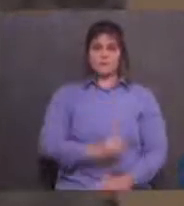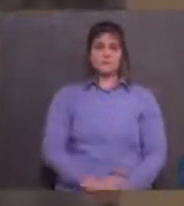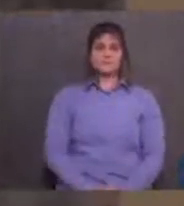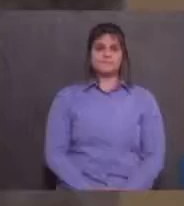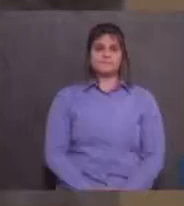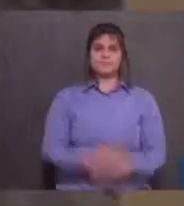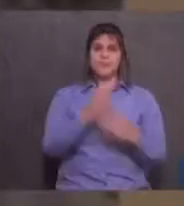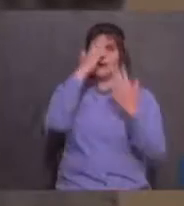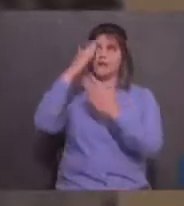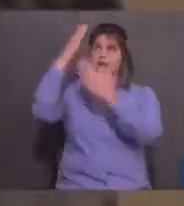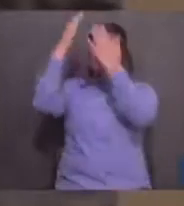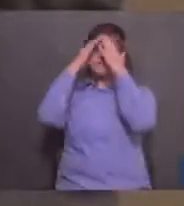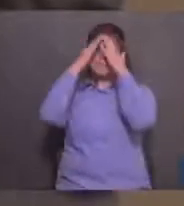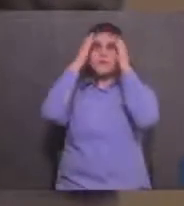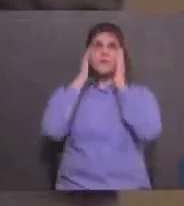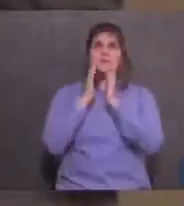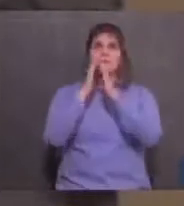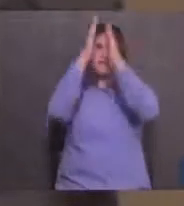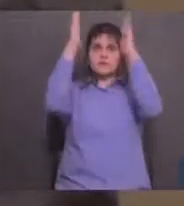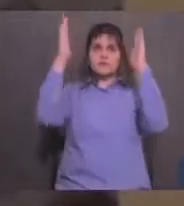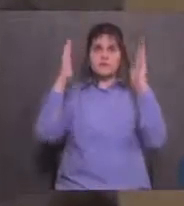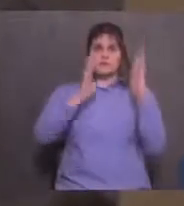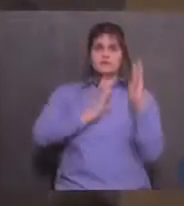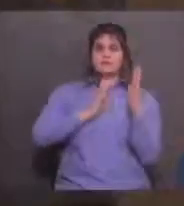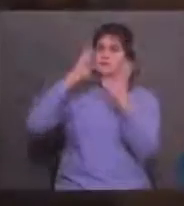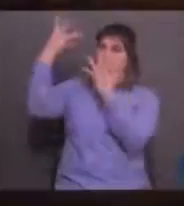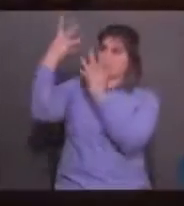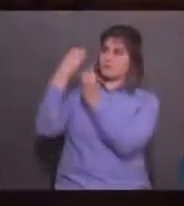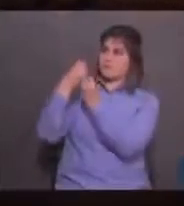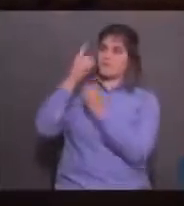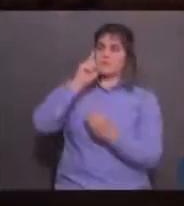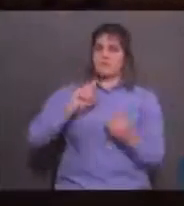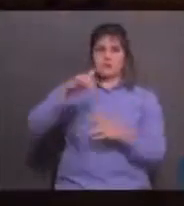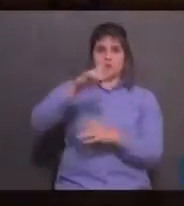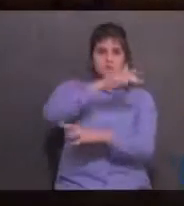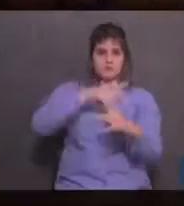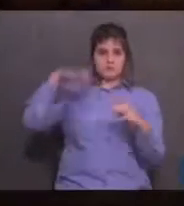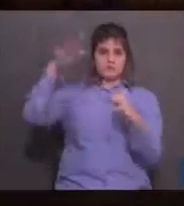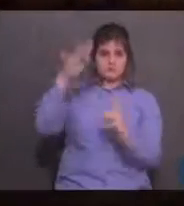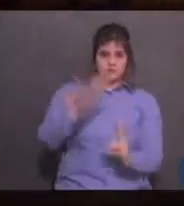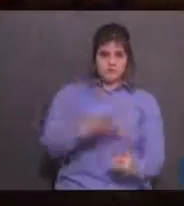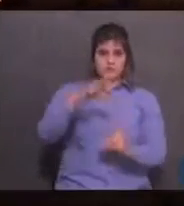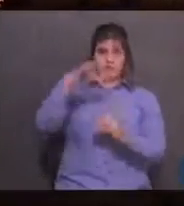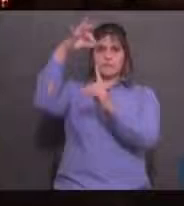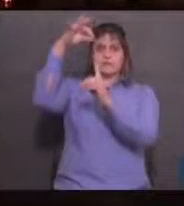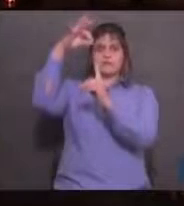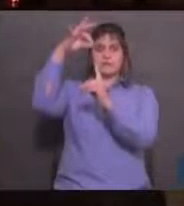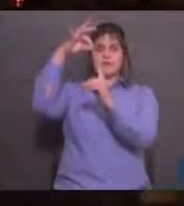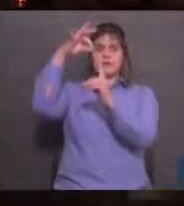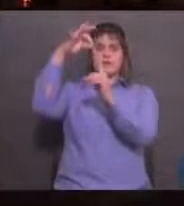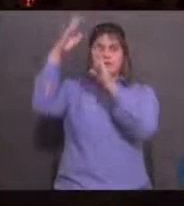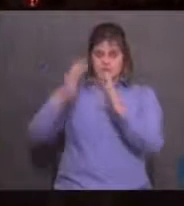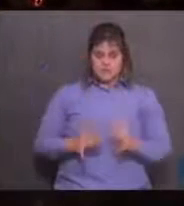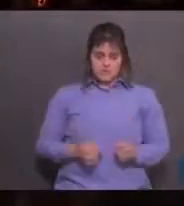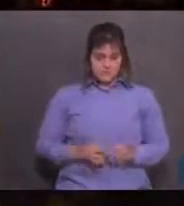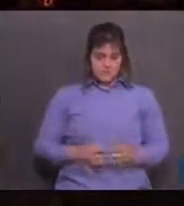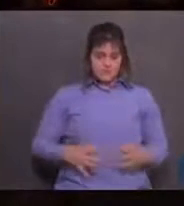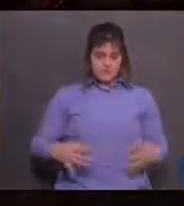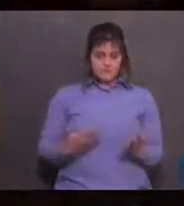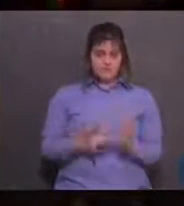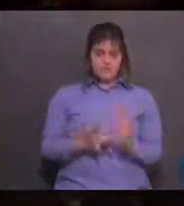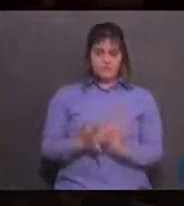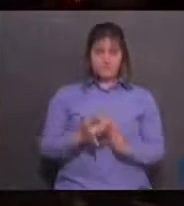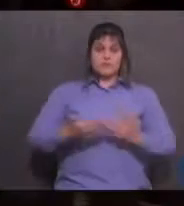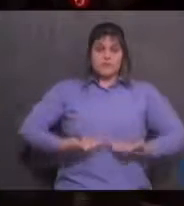Ave Maria, cheia de graça, o Senhor é convosco. Bendita sois vós entre as mulheres, e bendito é o fruto do